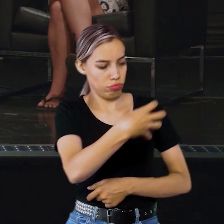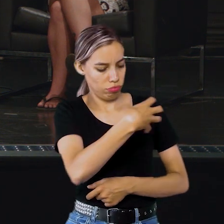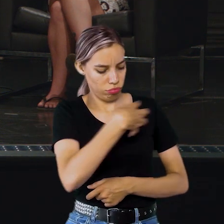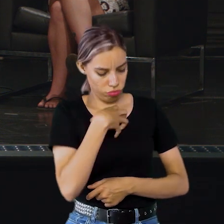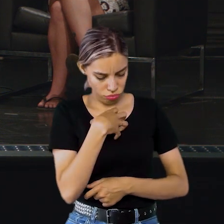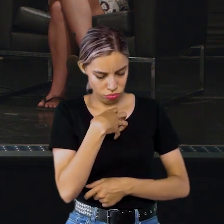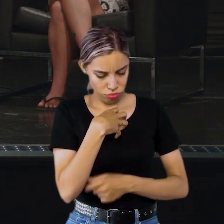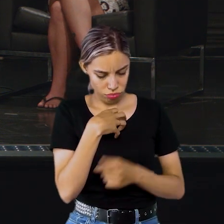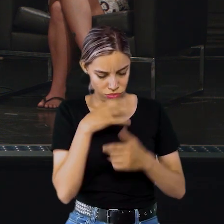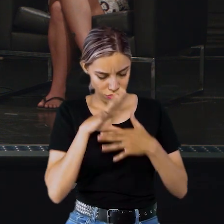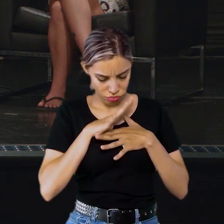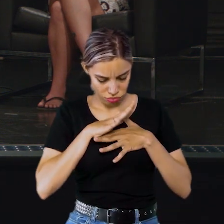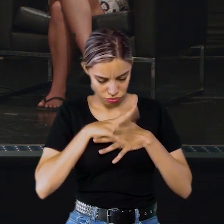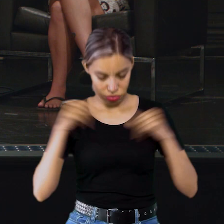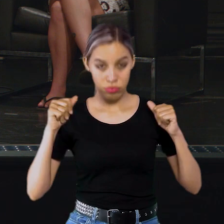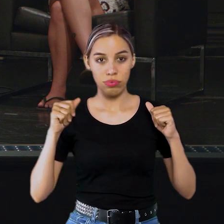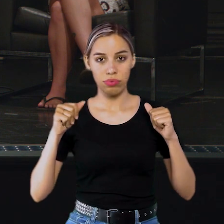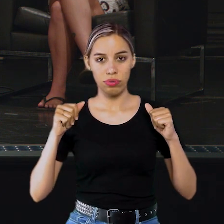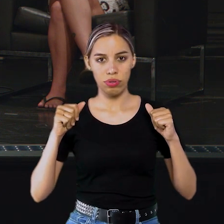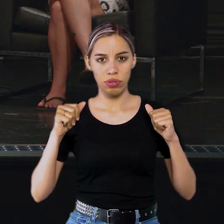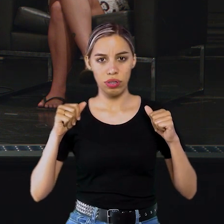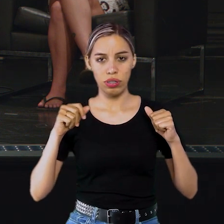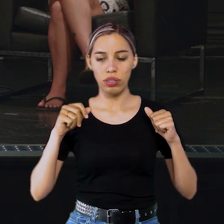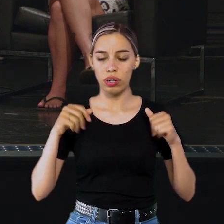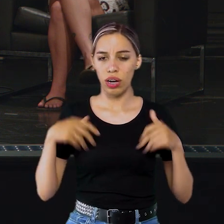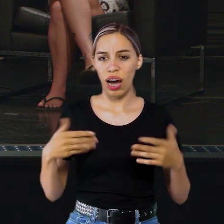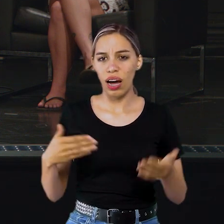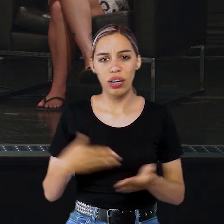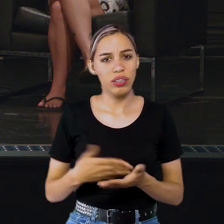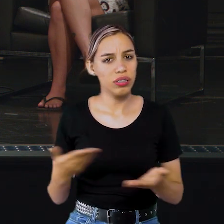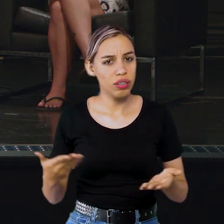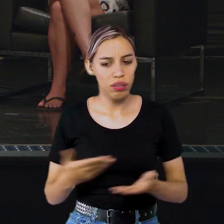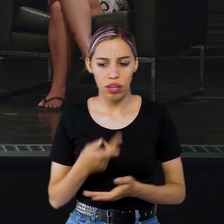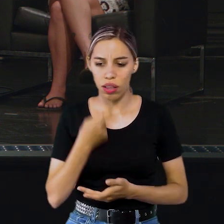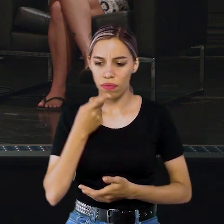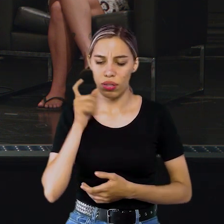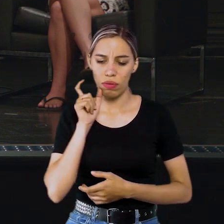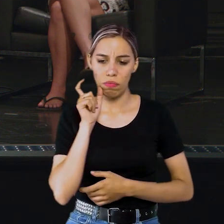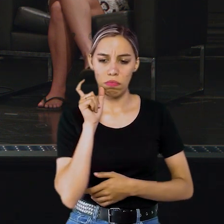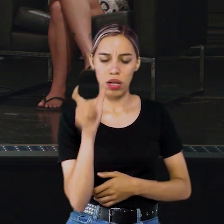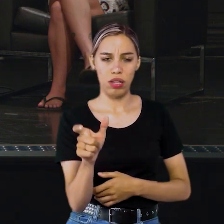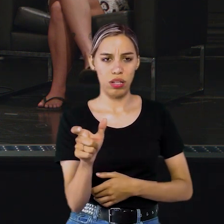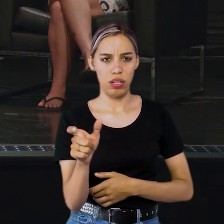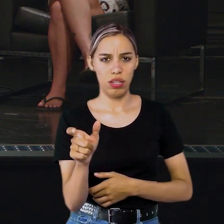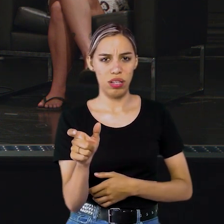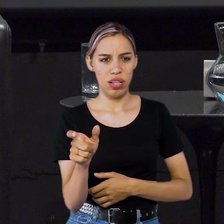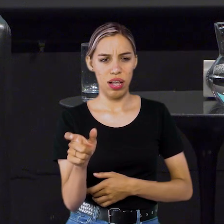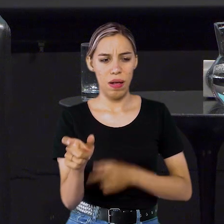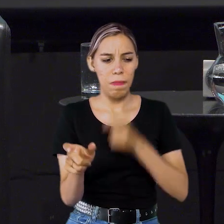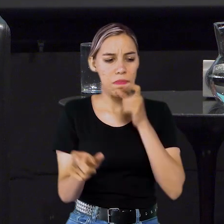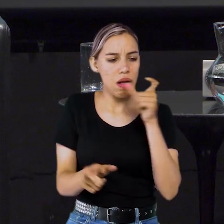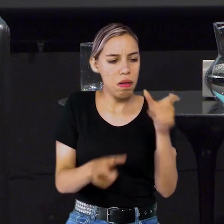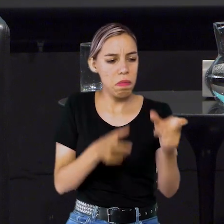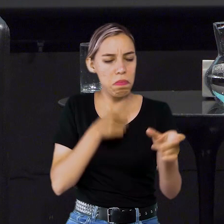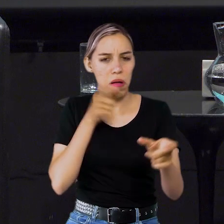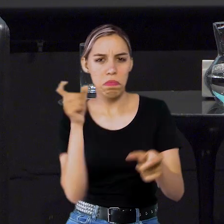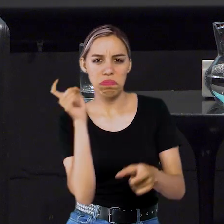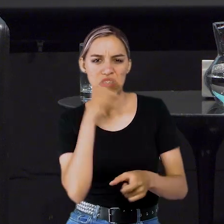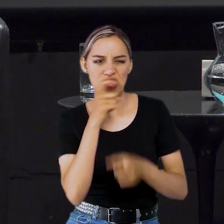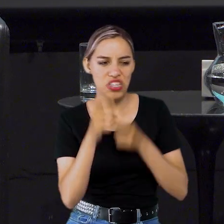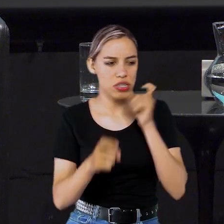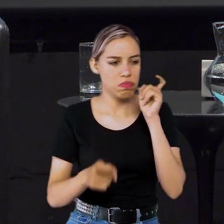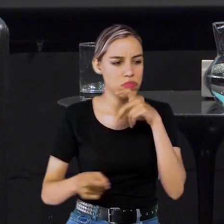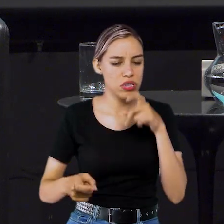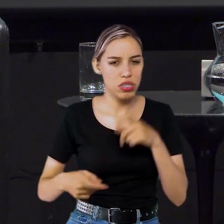que hoje em dia até isso está difícil, porque muitas pessoas sopram palavras mentirosas, manipulam